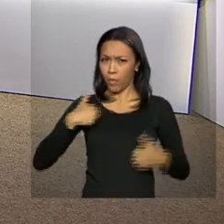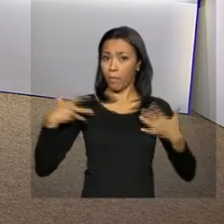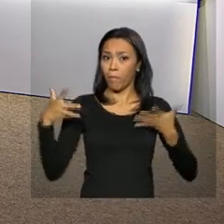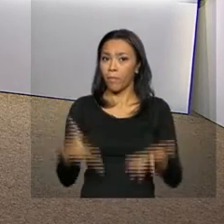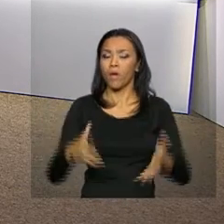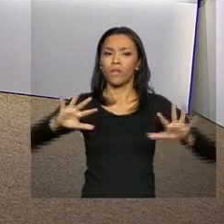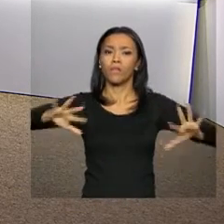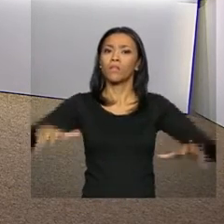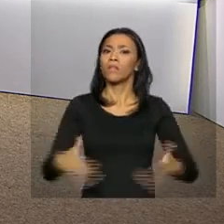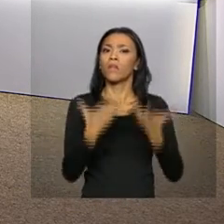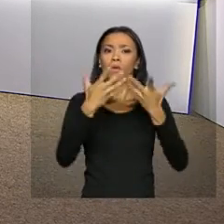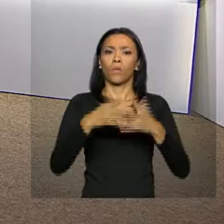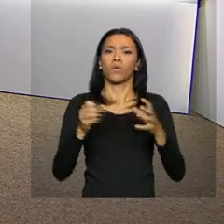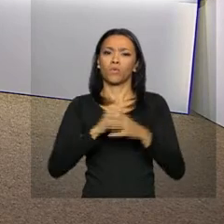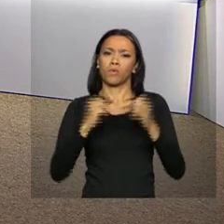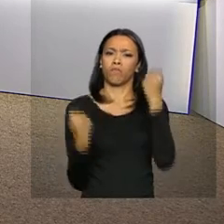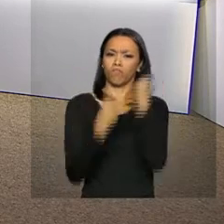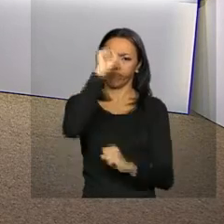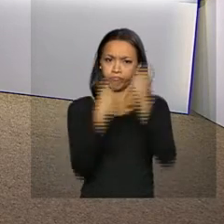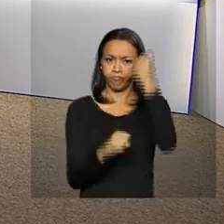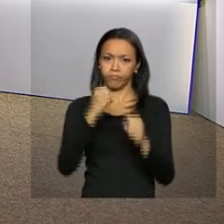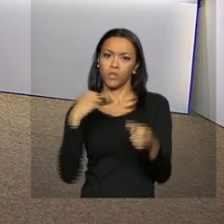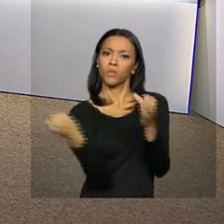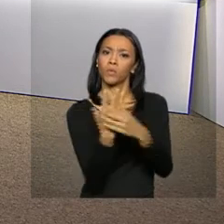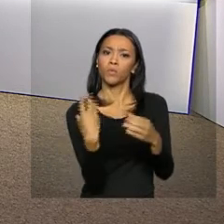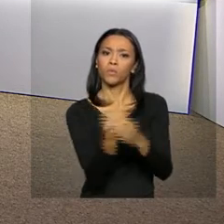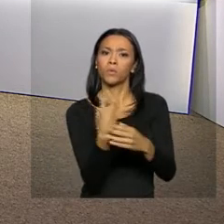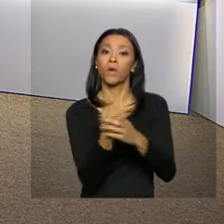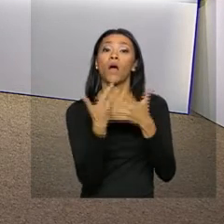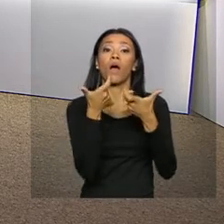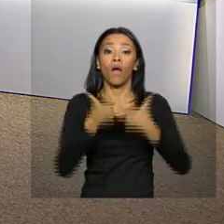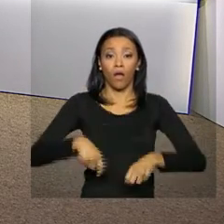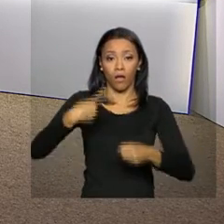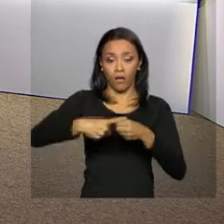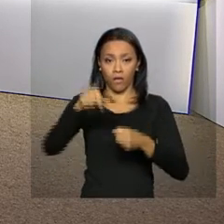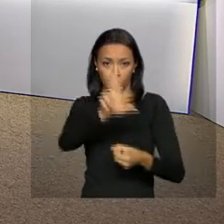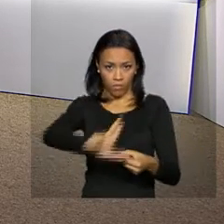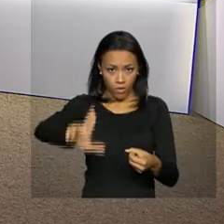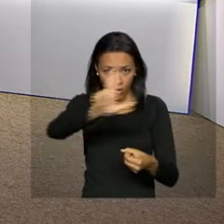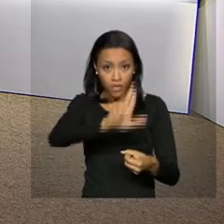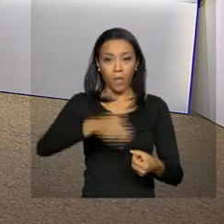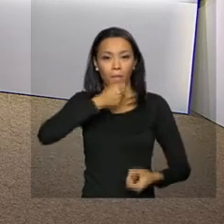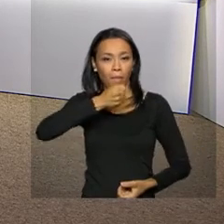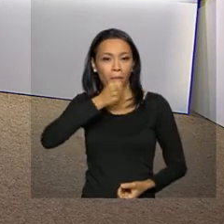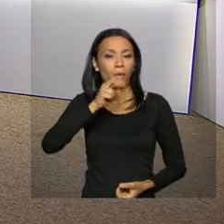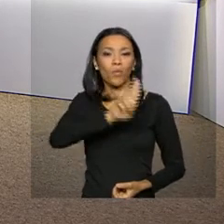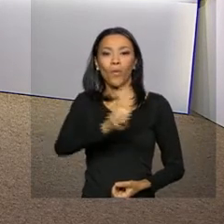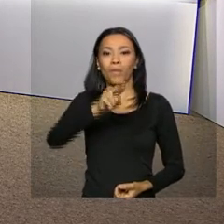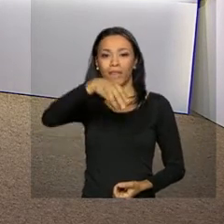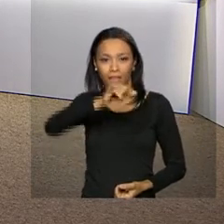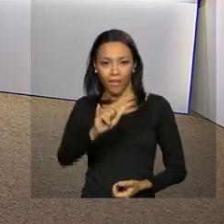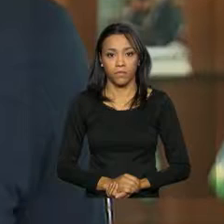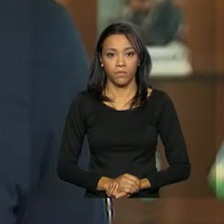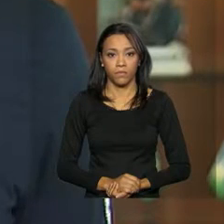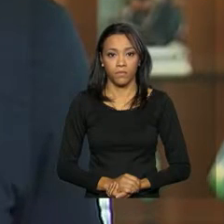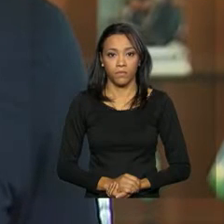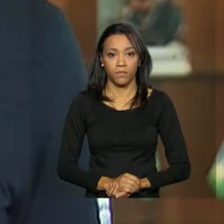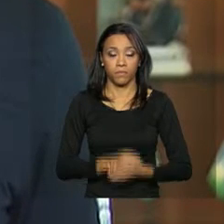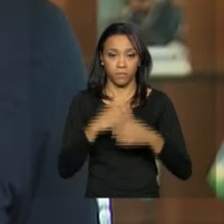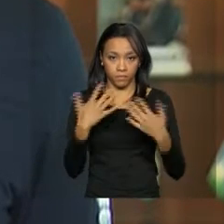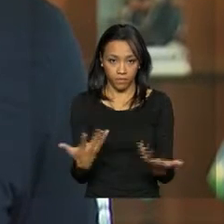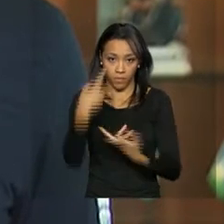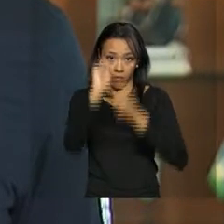inauguração de uma cervejaria no município mineiro de uberlândia o repórter nem pereira está na cidade e tem as informações a